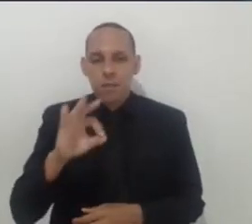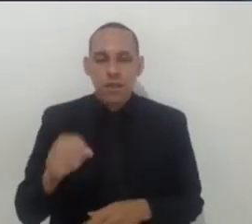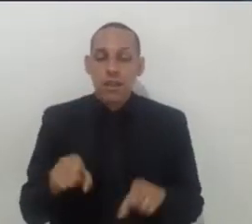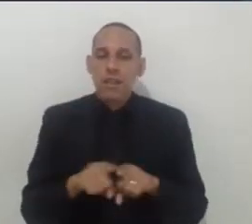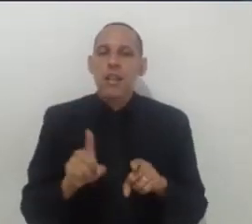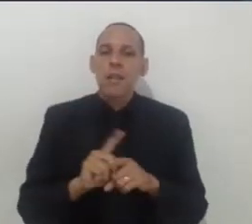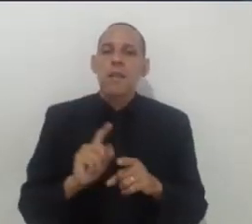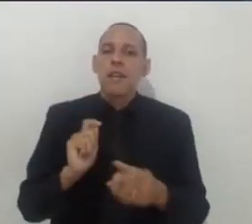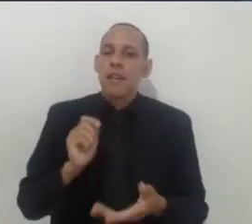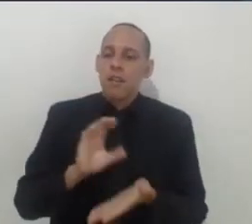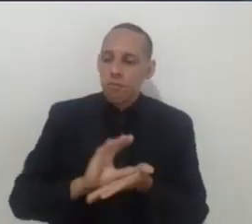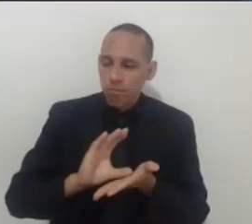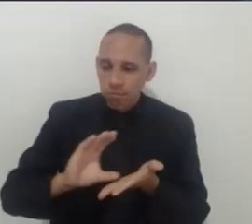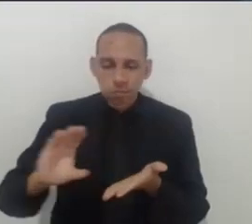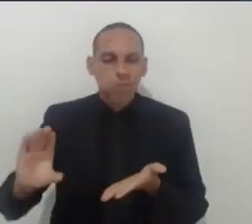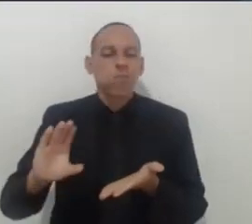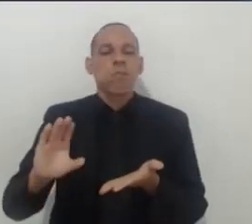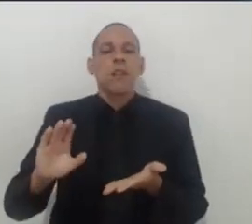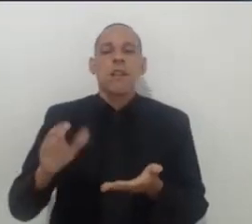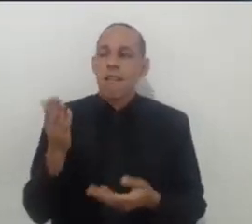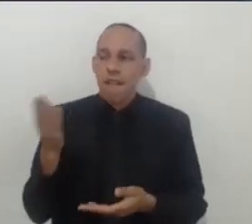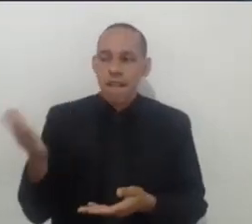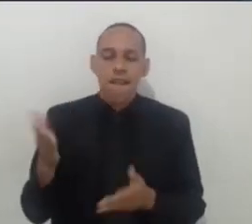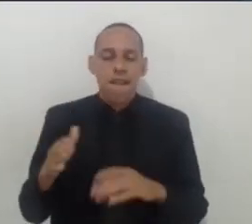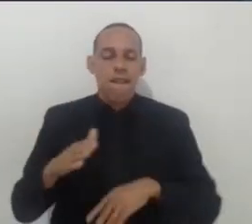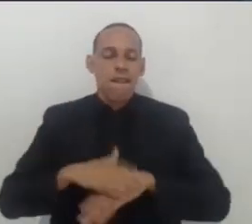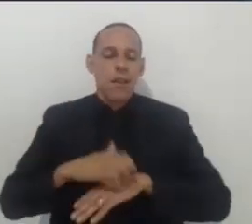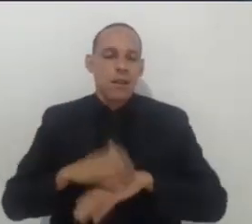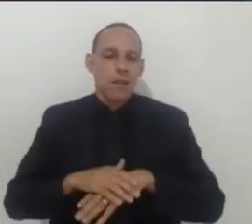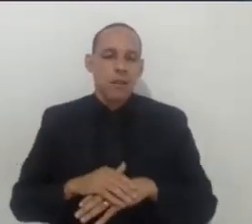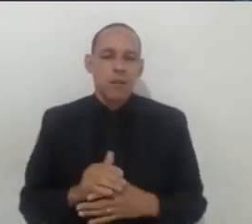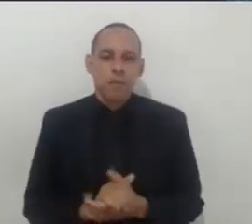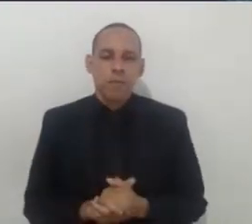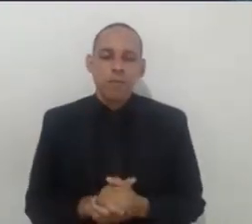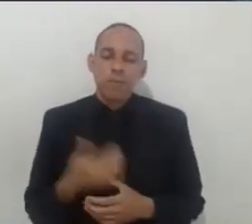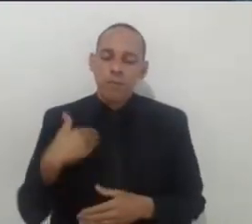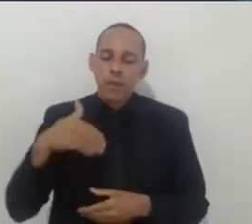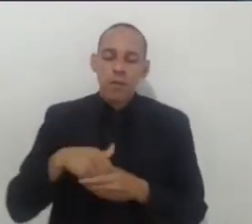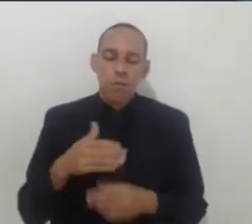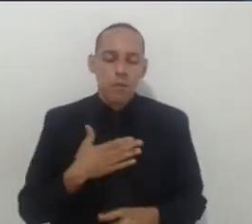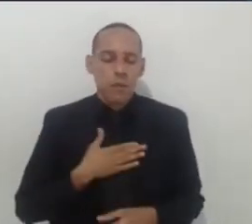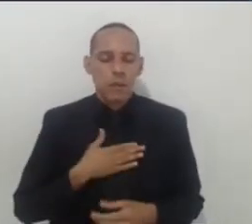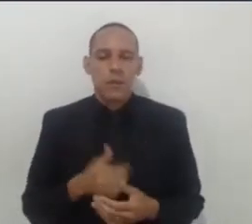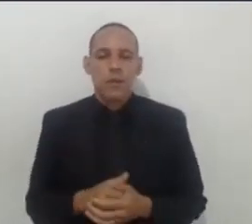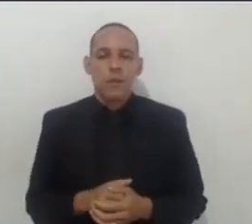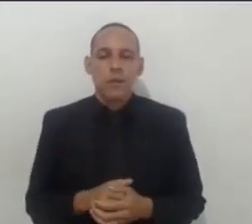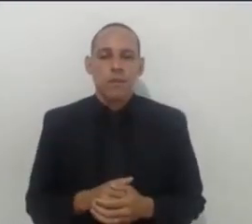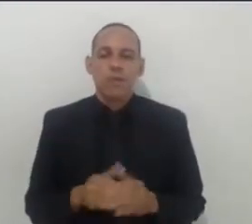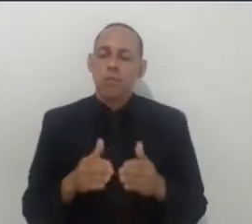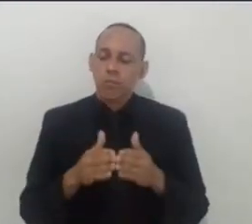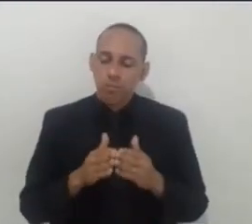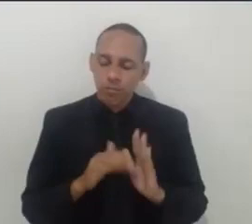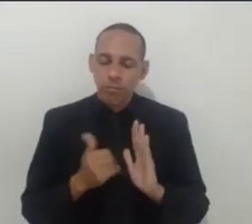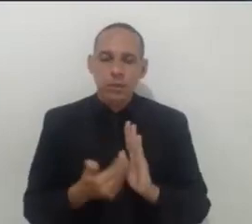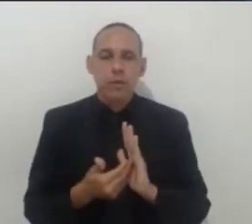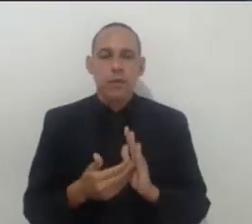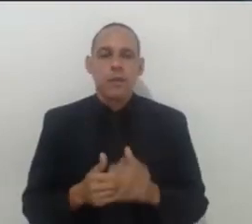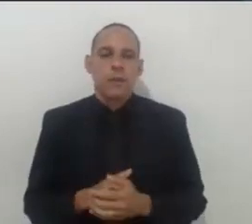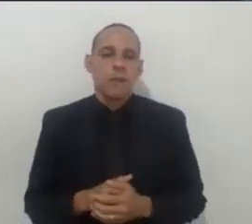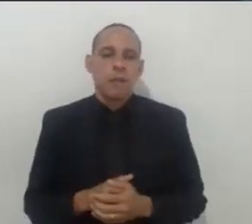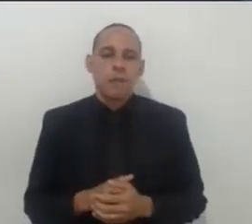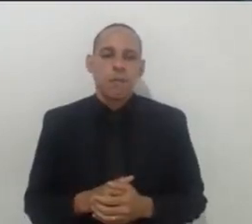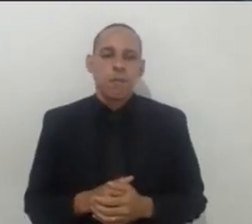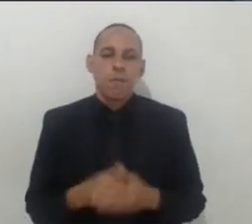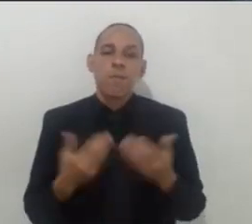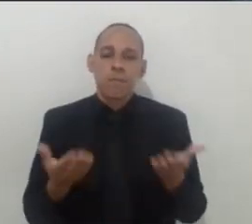realizado pela parte autora da rescisória. É como voto, senhor presidente, com todas as vênias, está aí